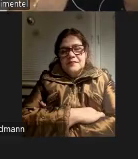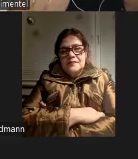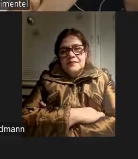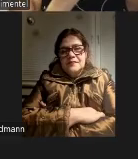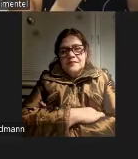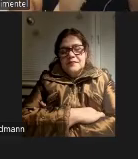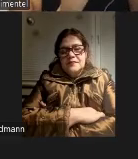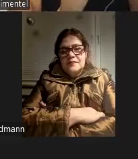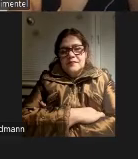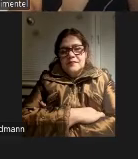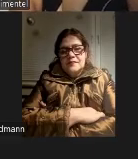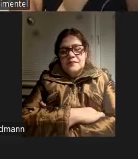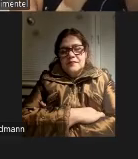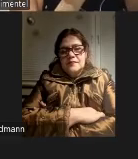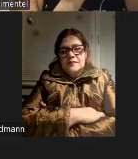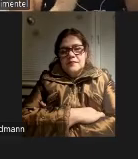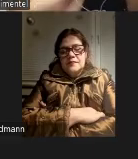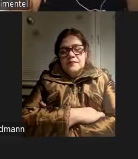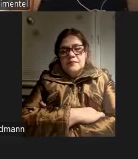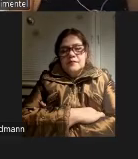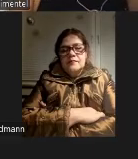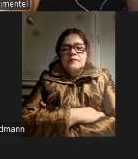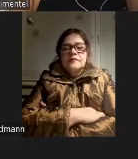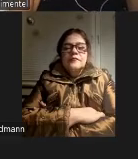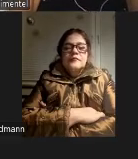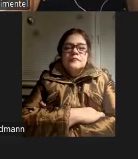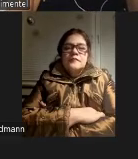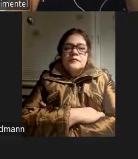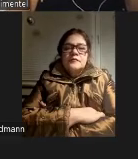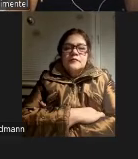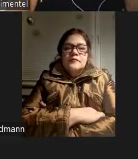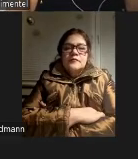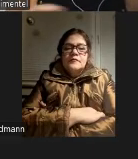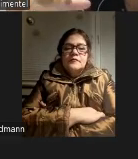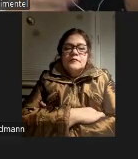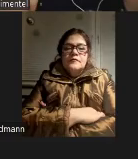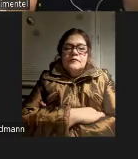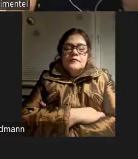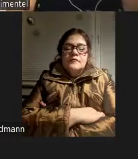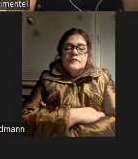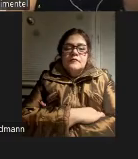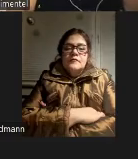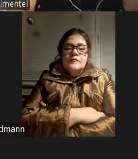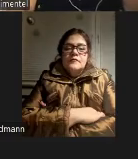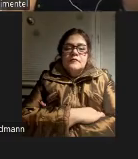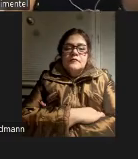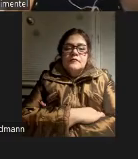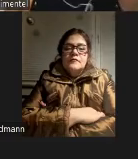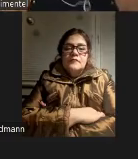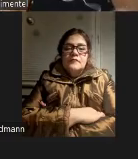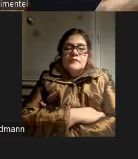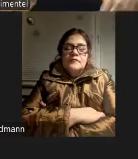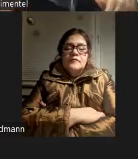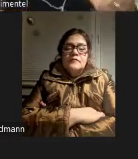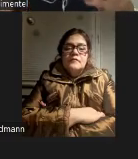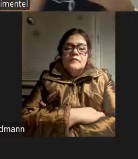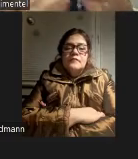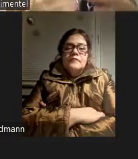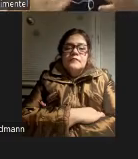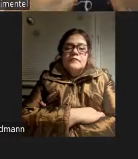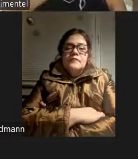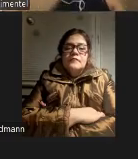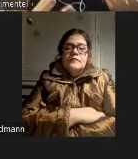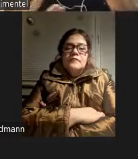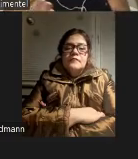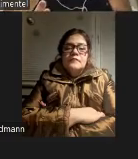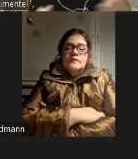Esse trabalho eu coloquei aqui para vocês verem, que fala sobre os ciclos, sobre as fases do sono, né? O sono, a gente